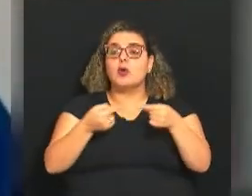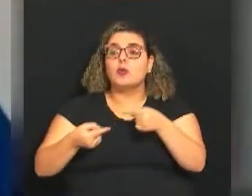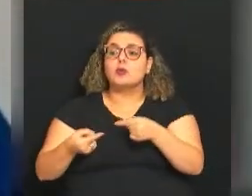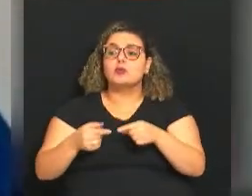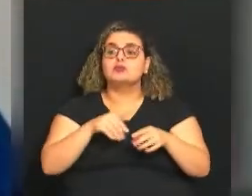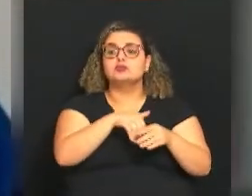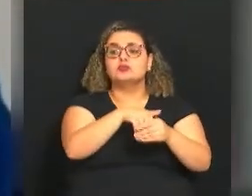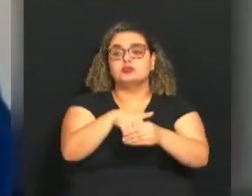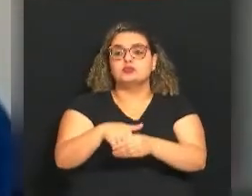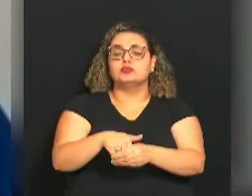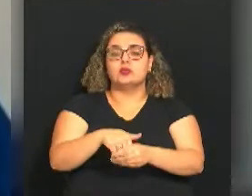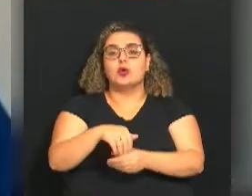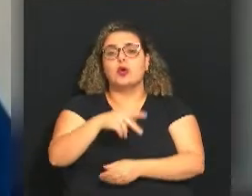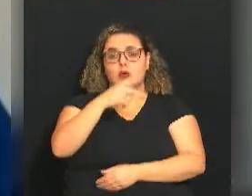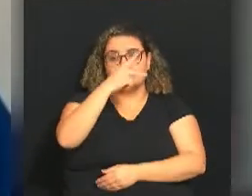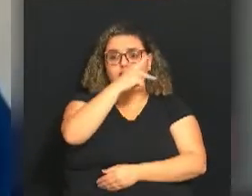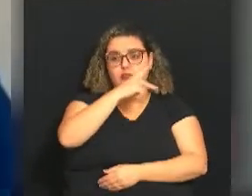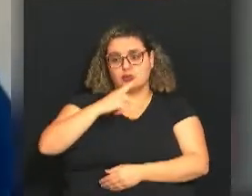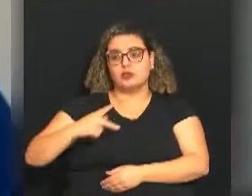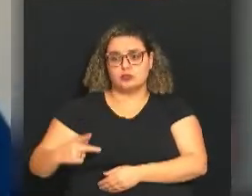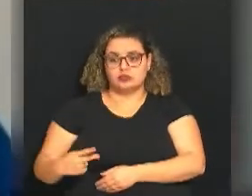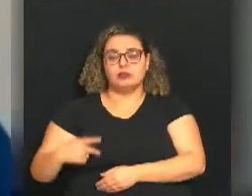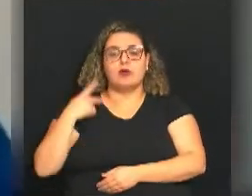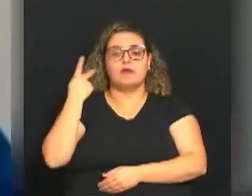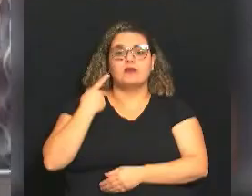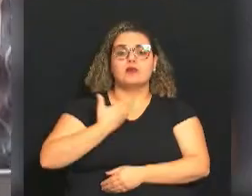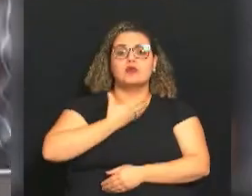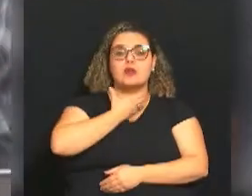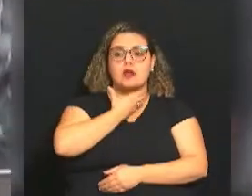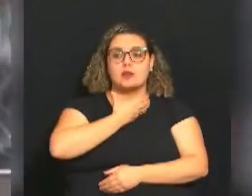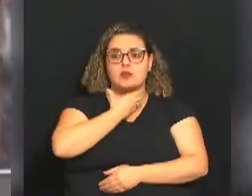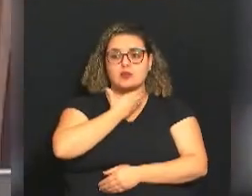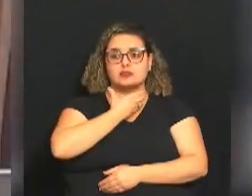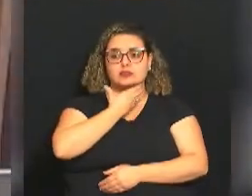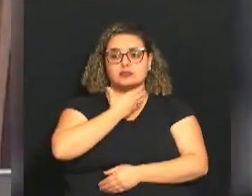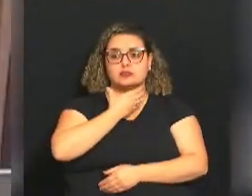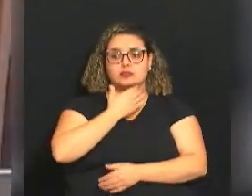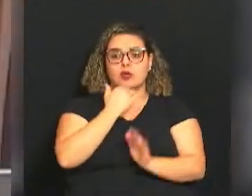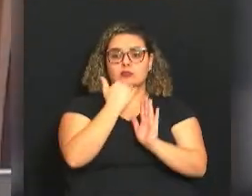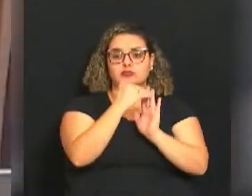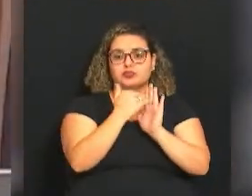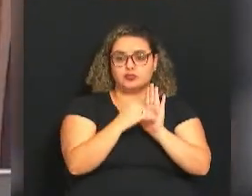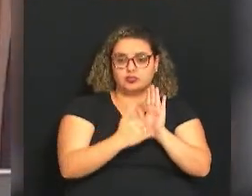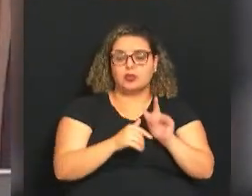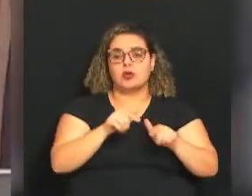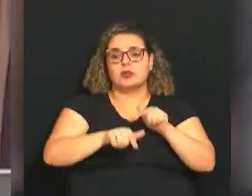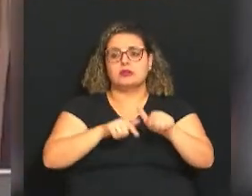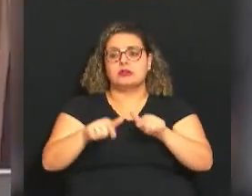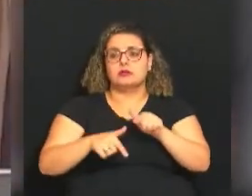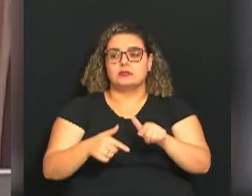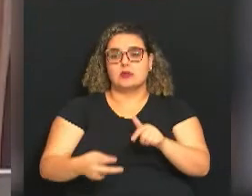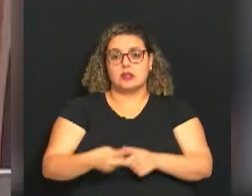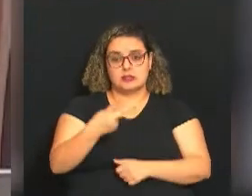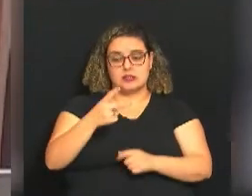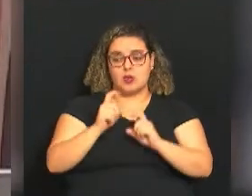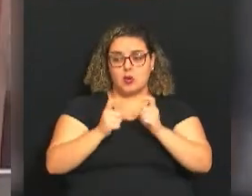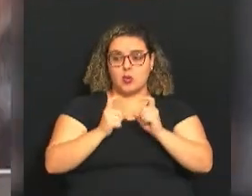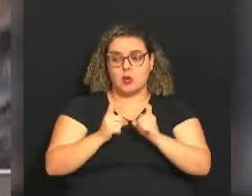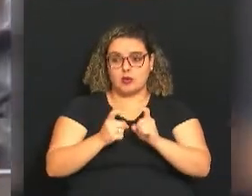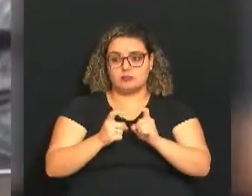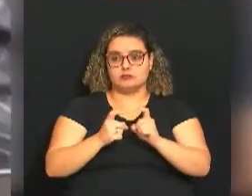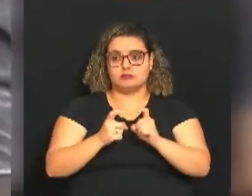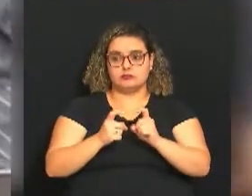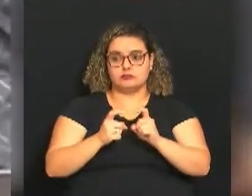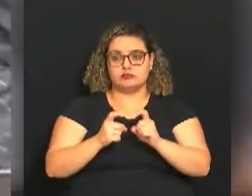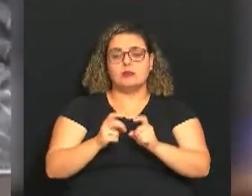foi o presidente da Constileg, o vereador Carmo Luiz. Passamos a pauta dos trabalhos da segunda reunião ordinária